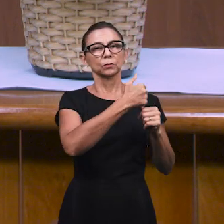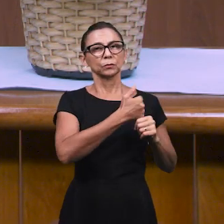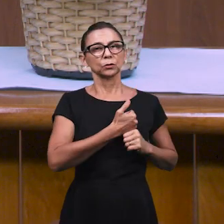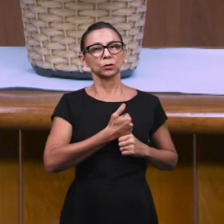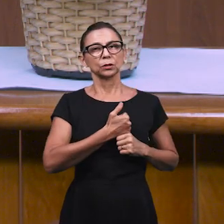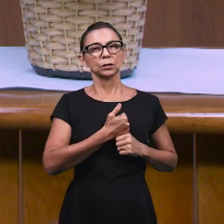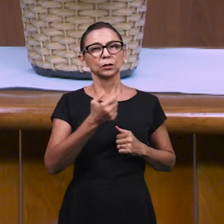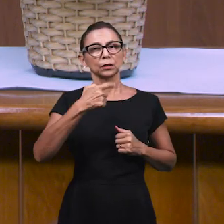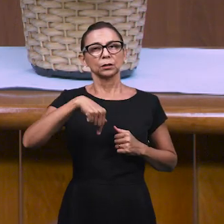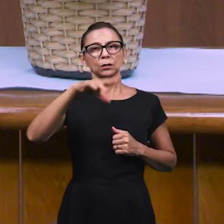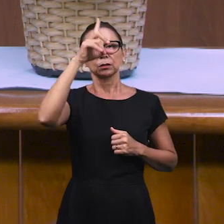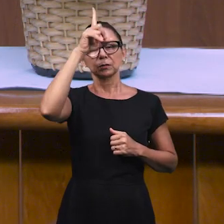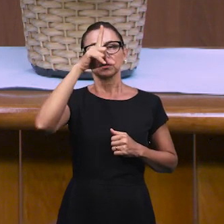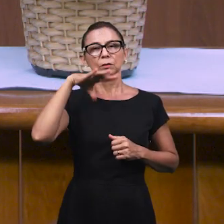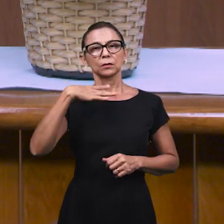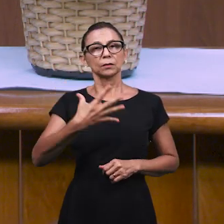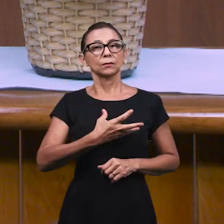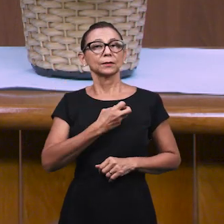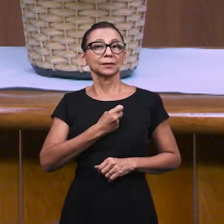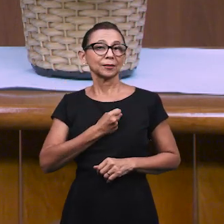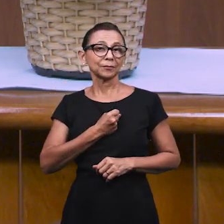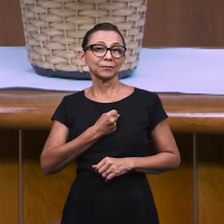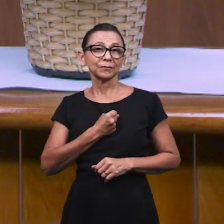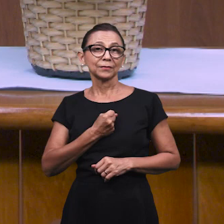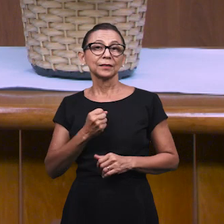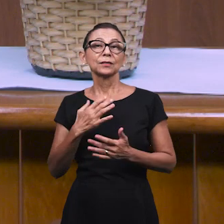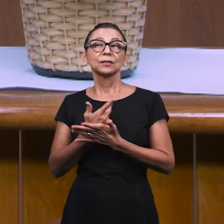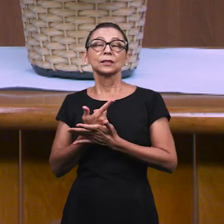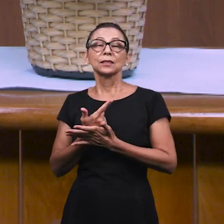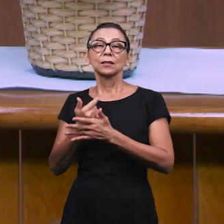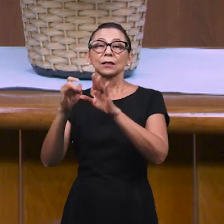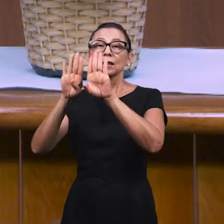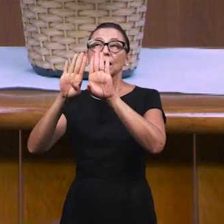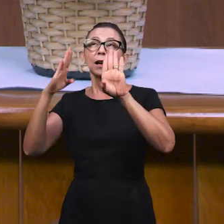para casa. É assim que nós vamos voltar. Porque